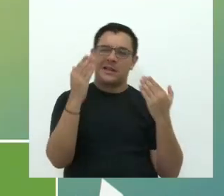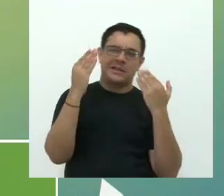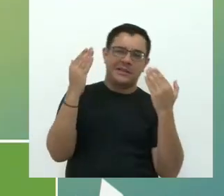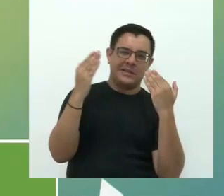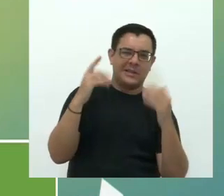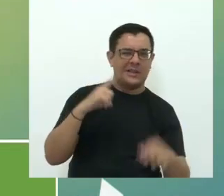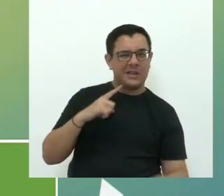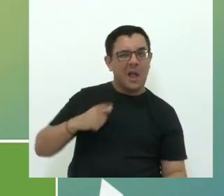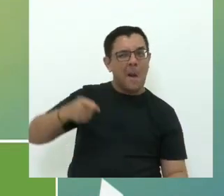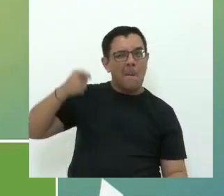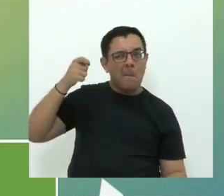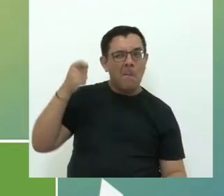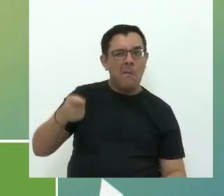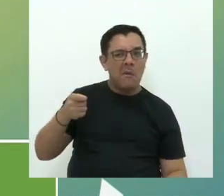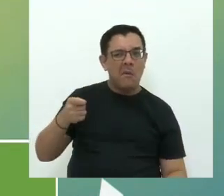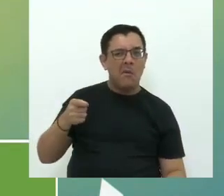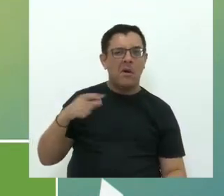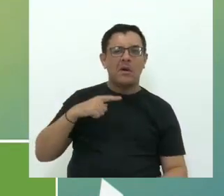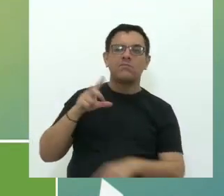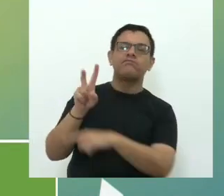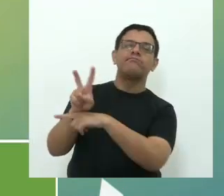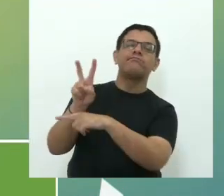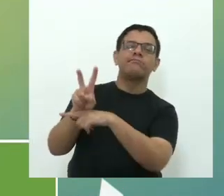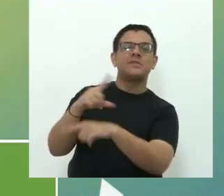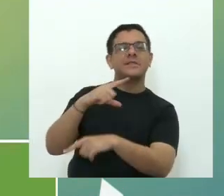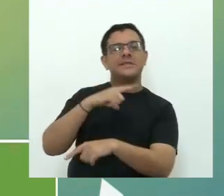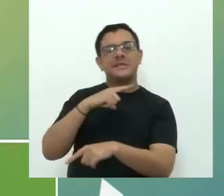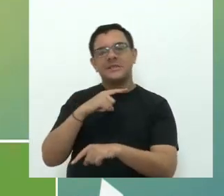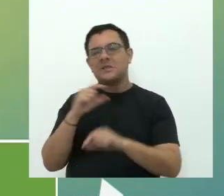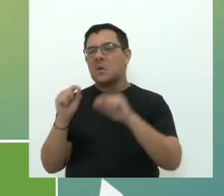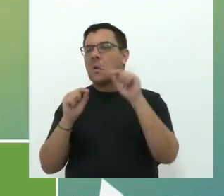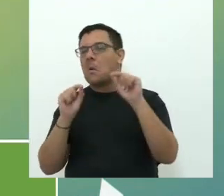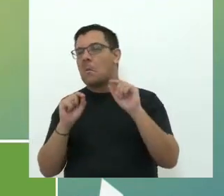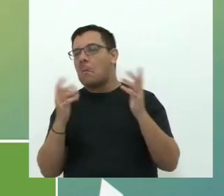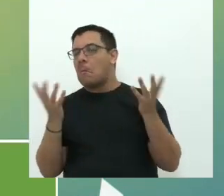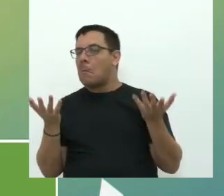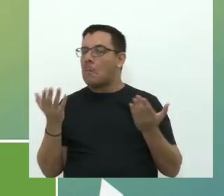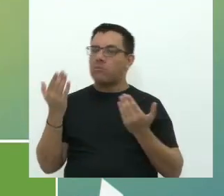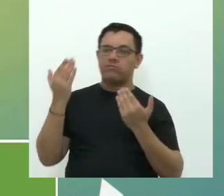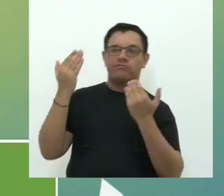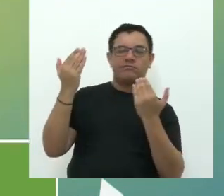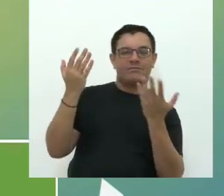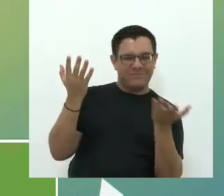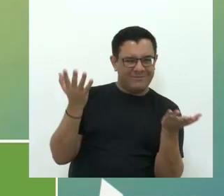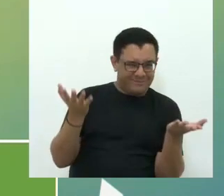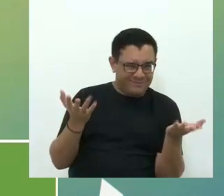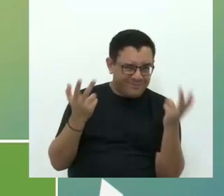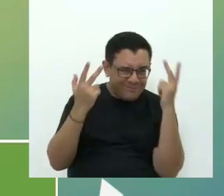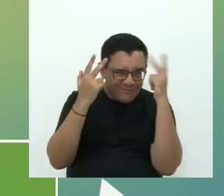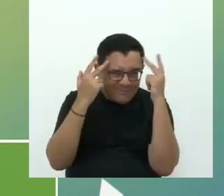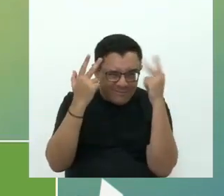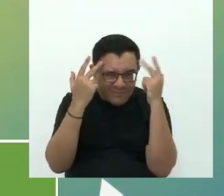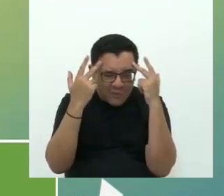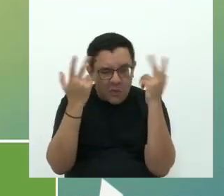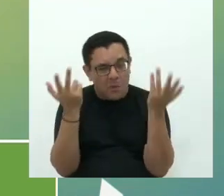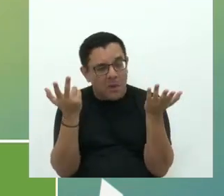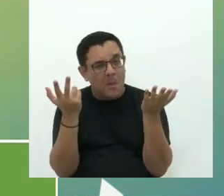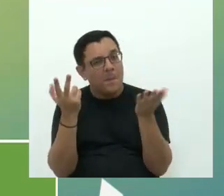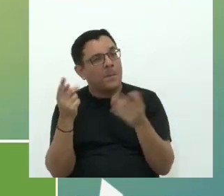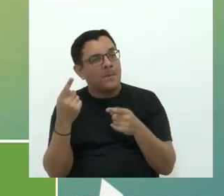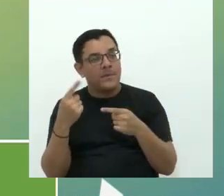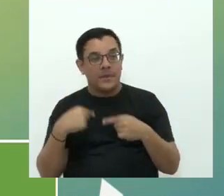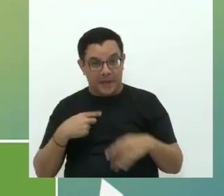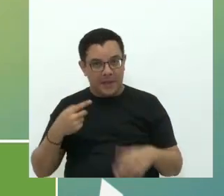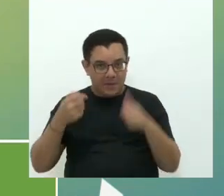punibilidade a vigilância eh enfim não e não é para menos tá não aqui não não não tô